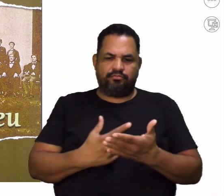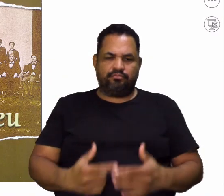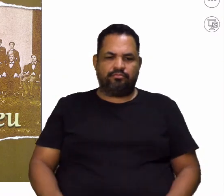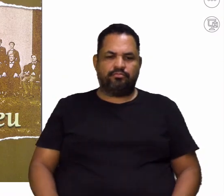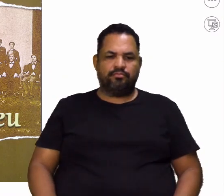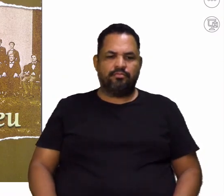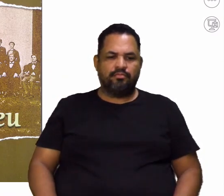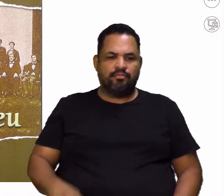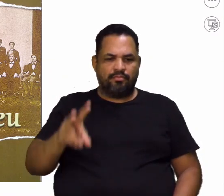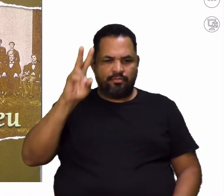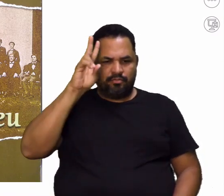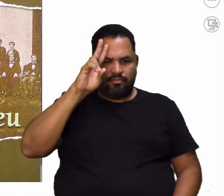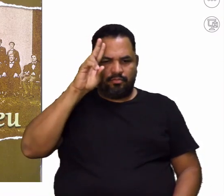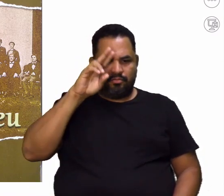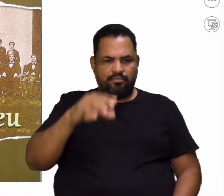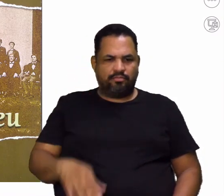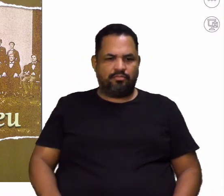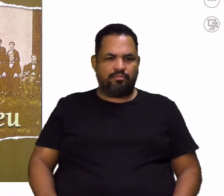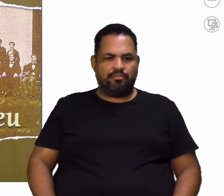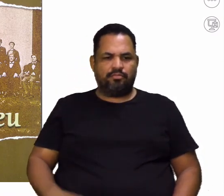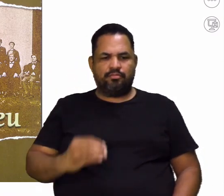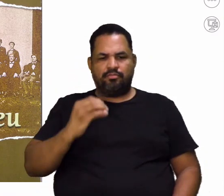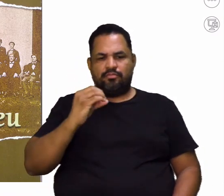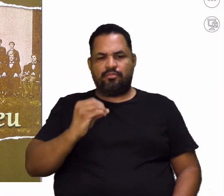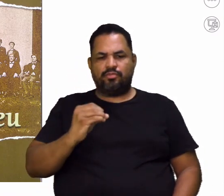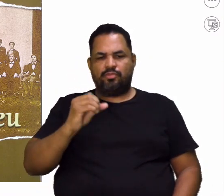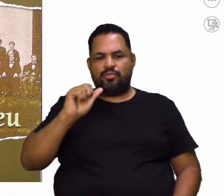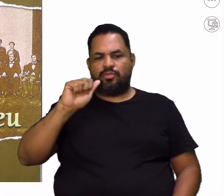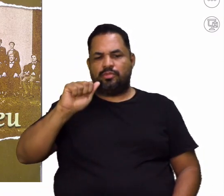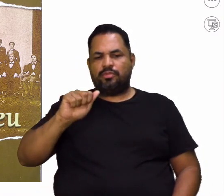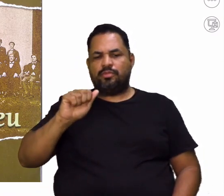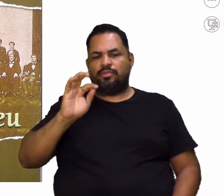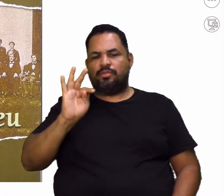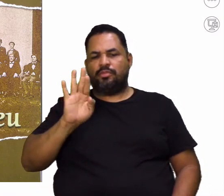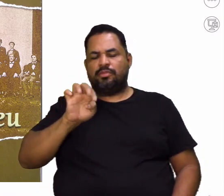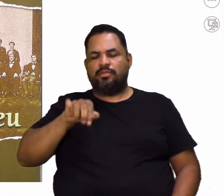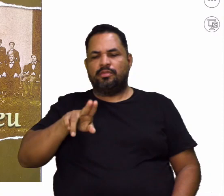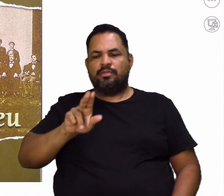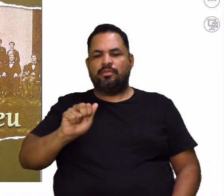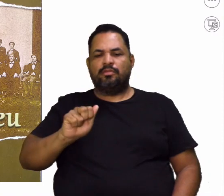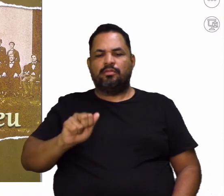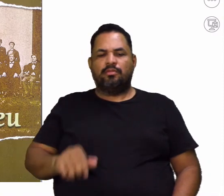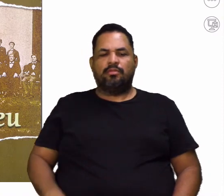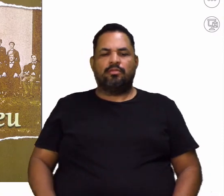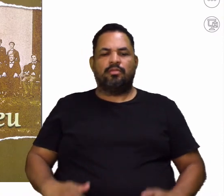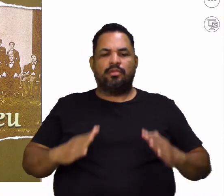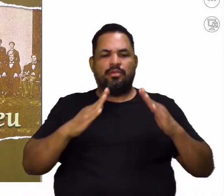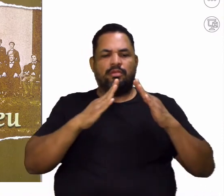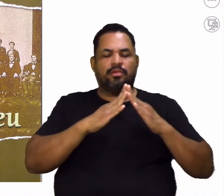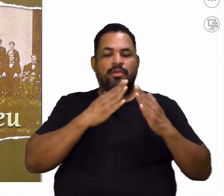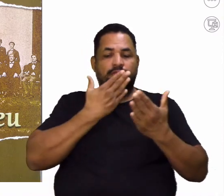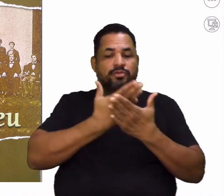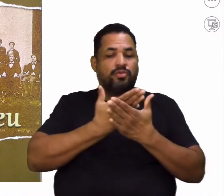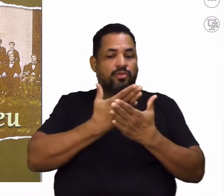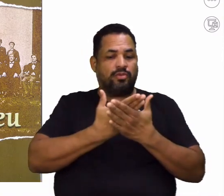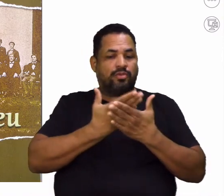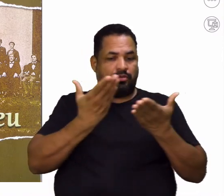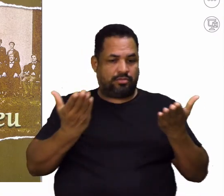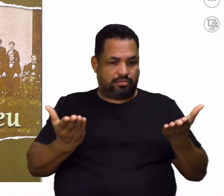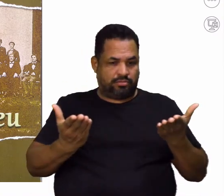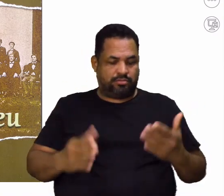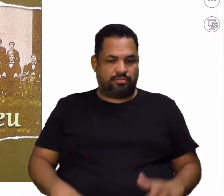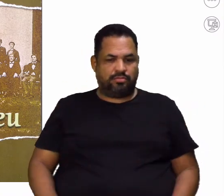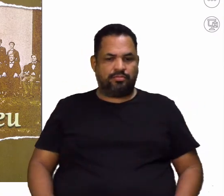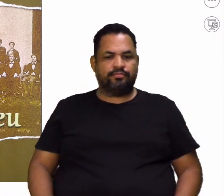Lembrando que O Ateneu esse O Ateneu é o colégio tá